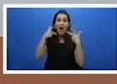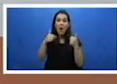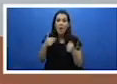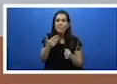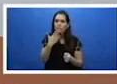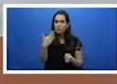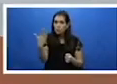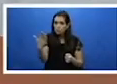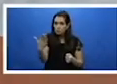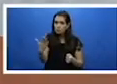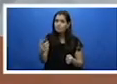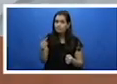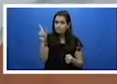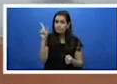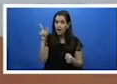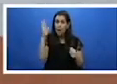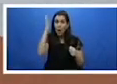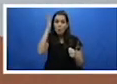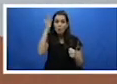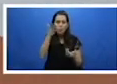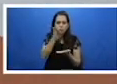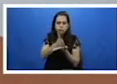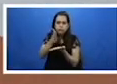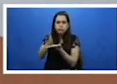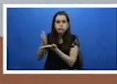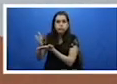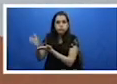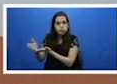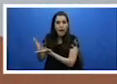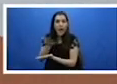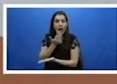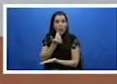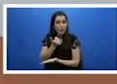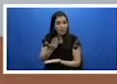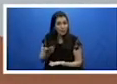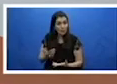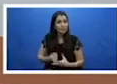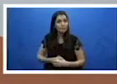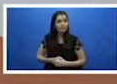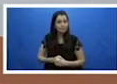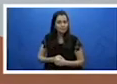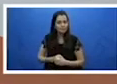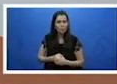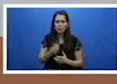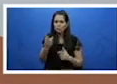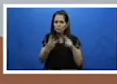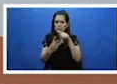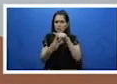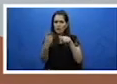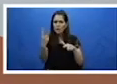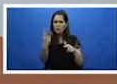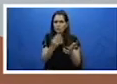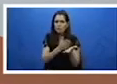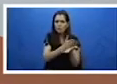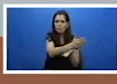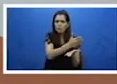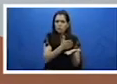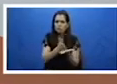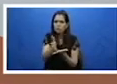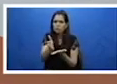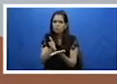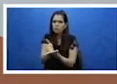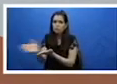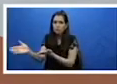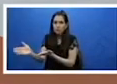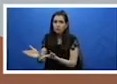pediu ao burro para dividir a caça entre os três. Então, o leão pediu para o burro dividir.